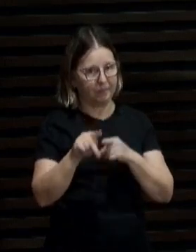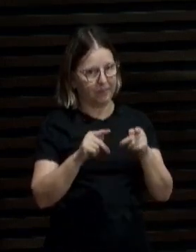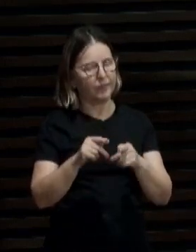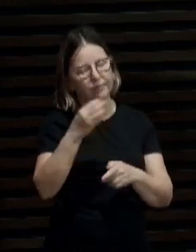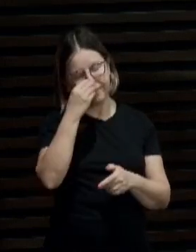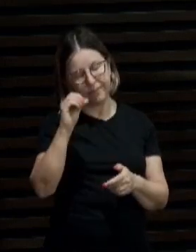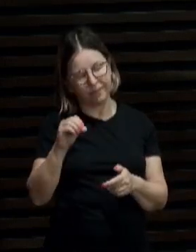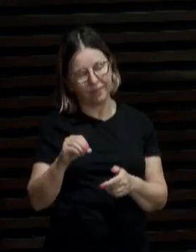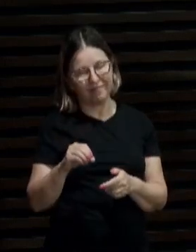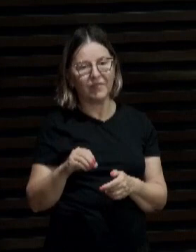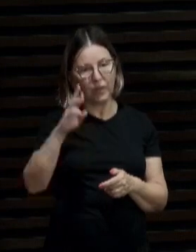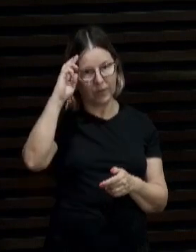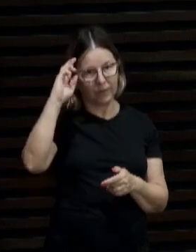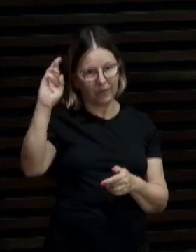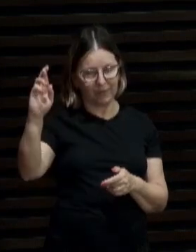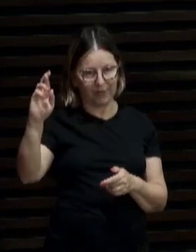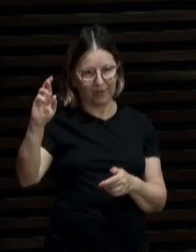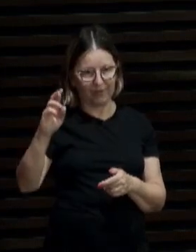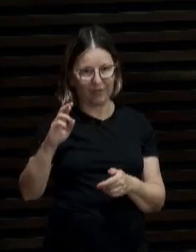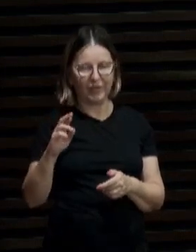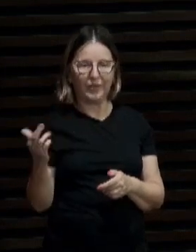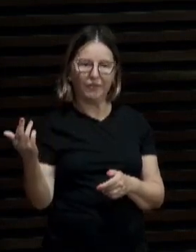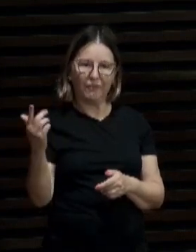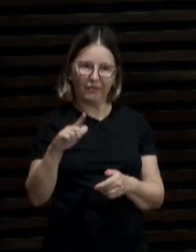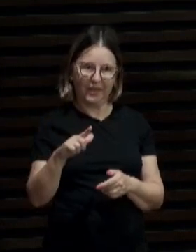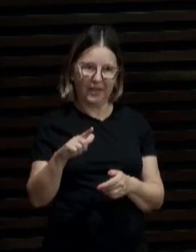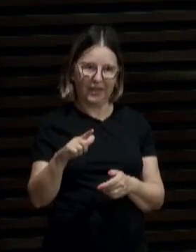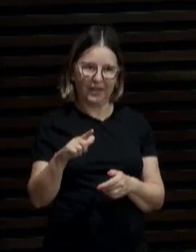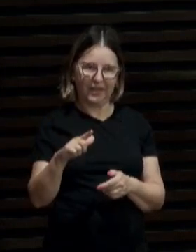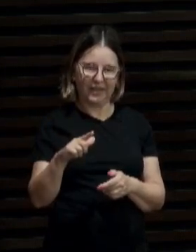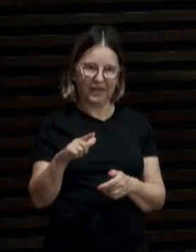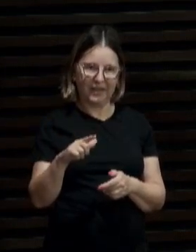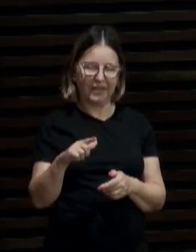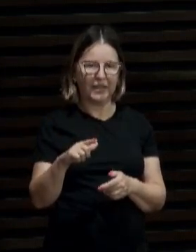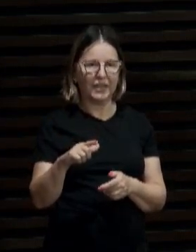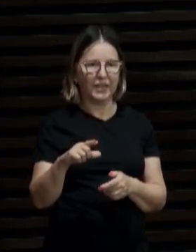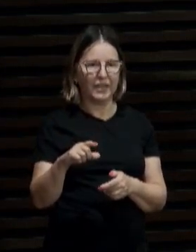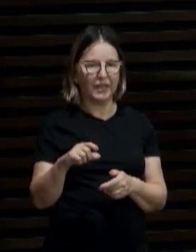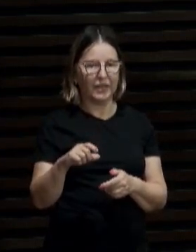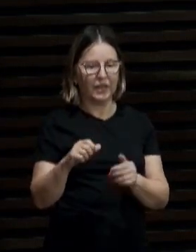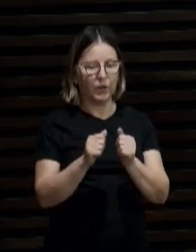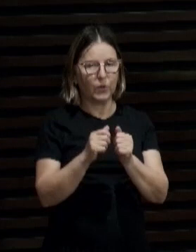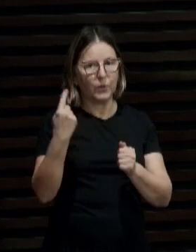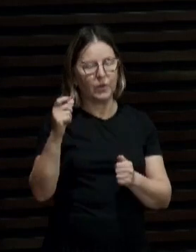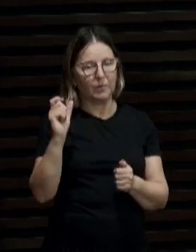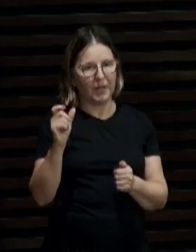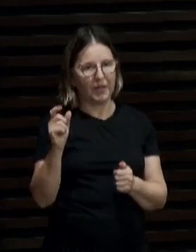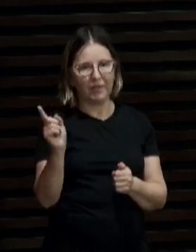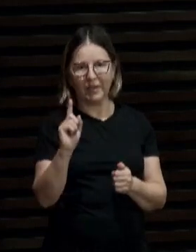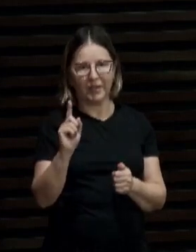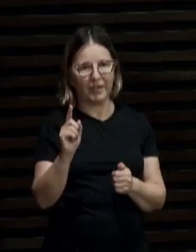E o Senhor vem e com a sua palavra, Ele não os abandona. Essa palavra é para poder restaurar, para